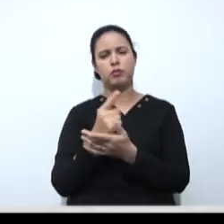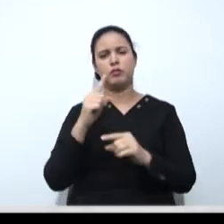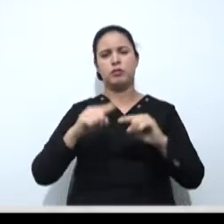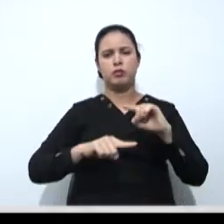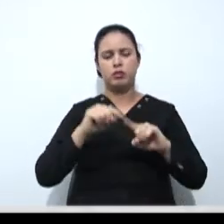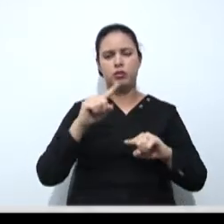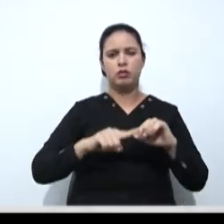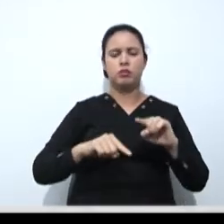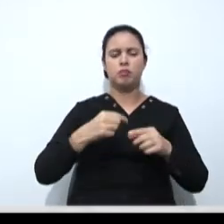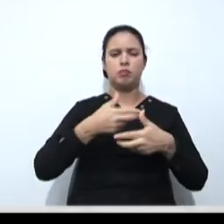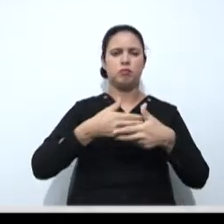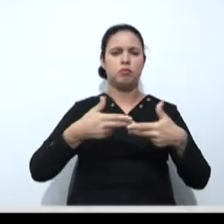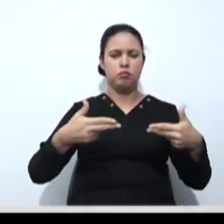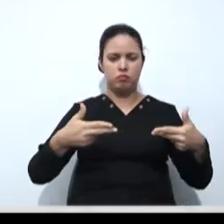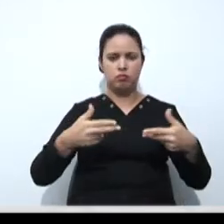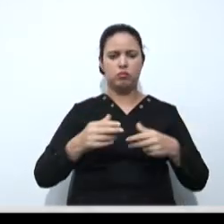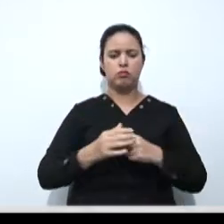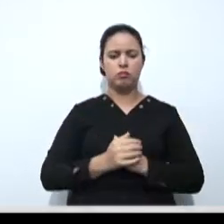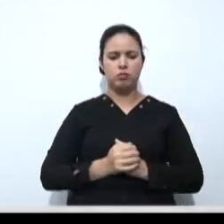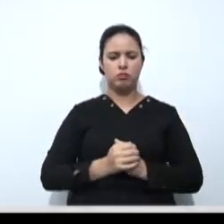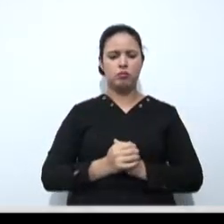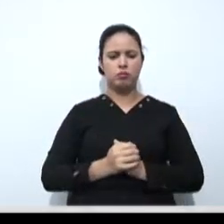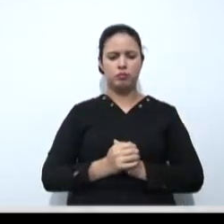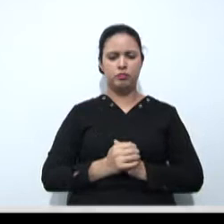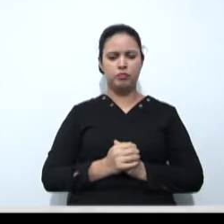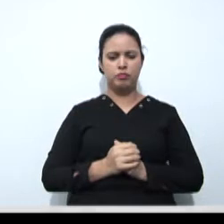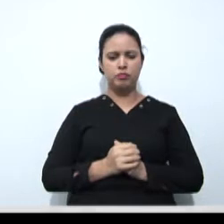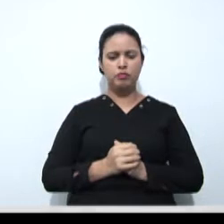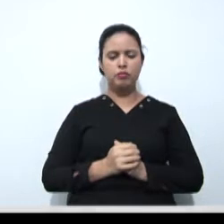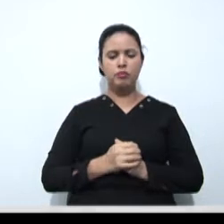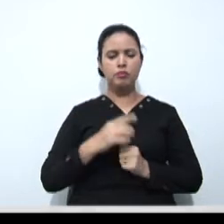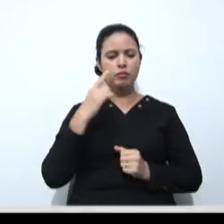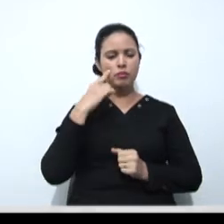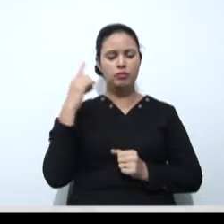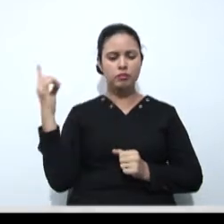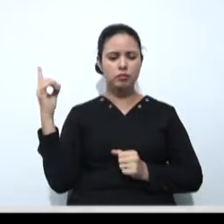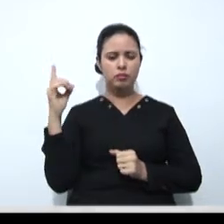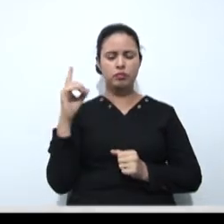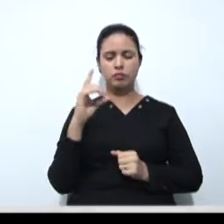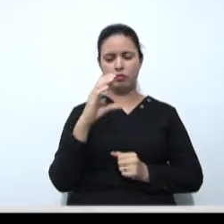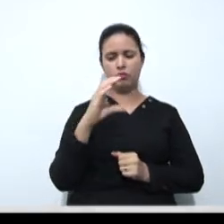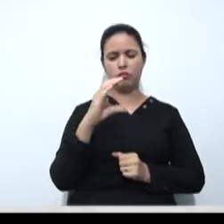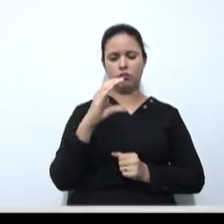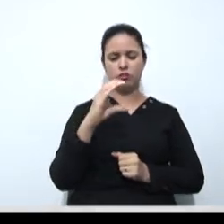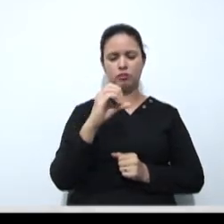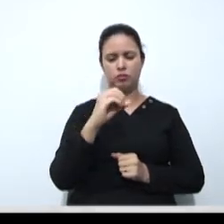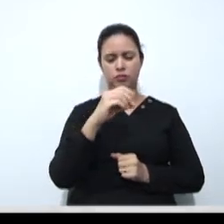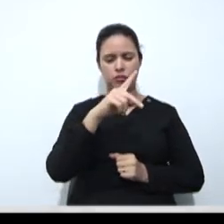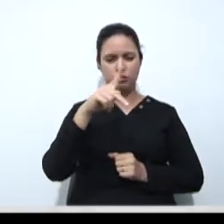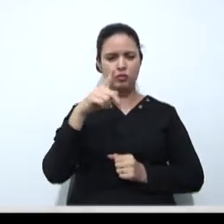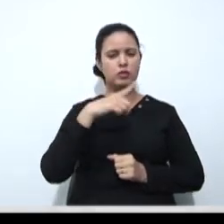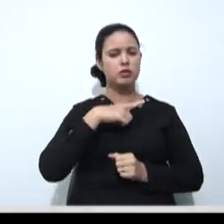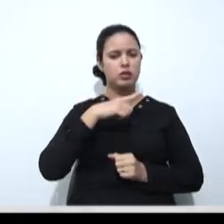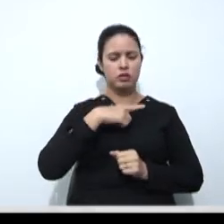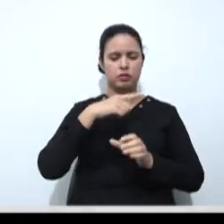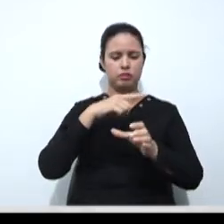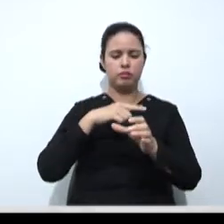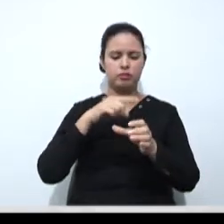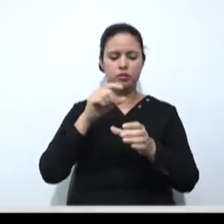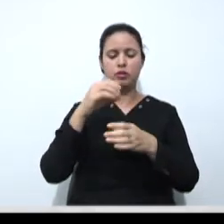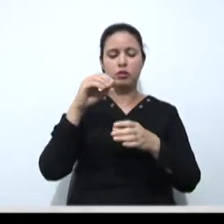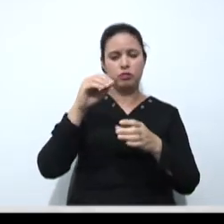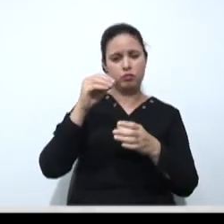você oferece para a sociedade. Essa cooperativa, ela também está inserida no macroambiente, que é um